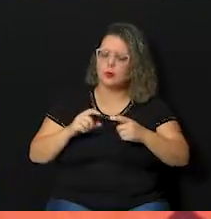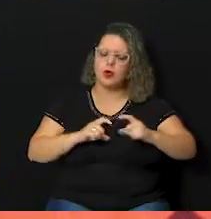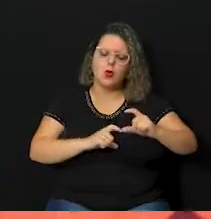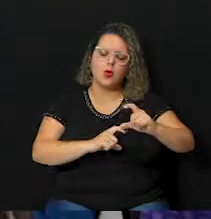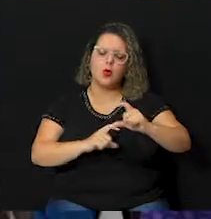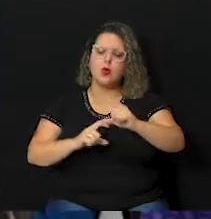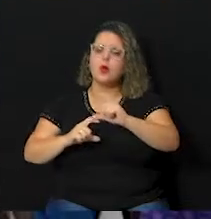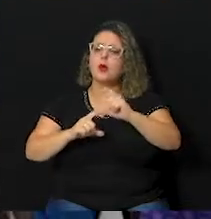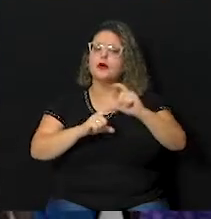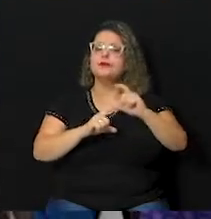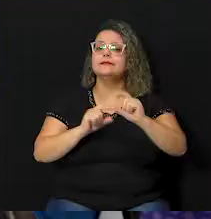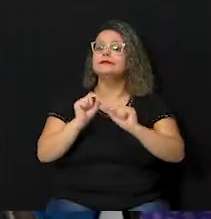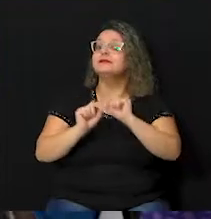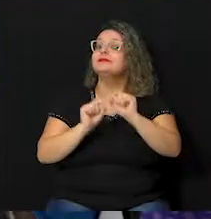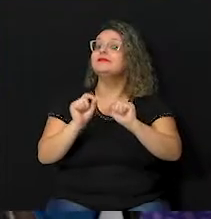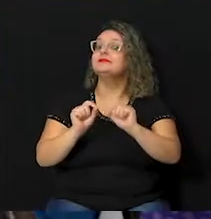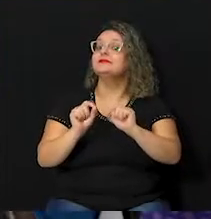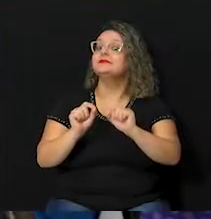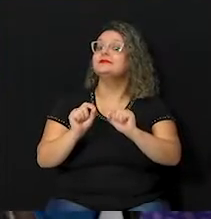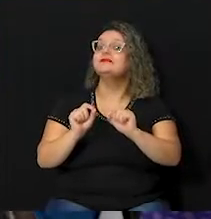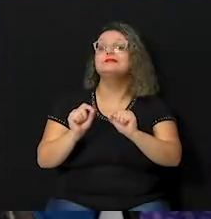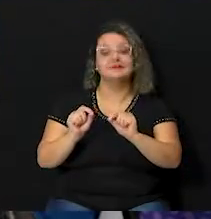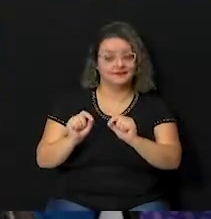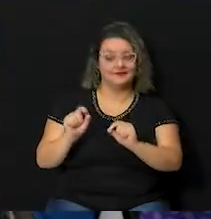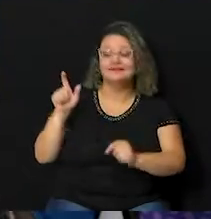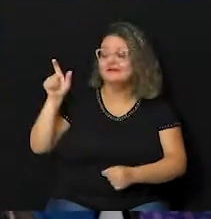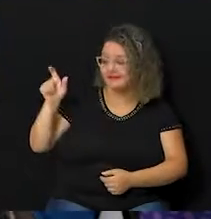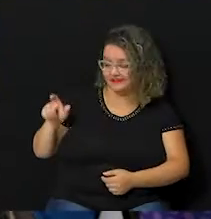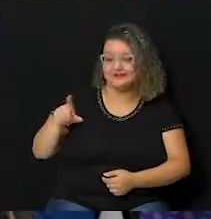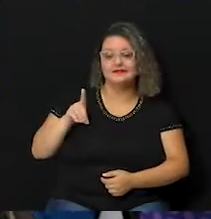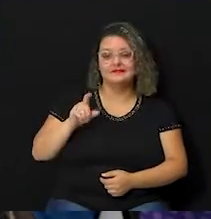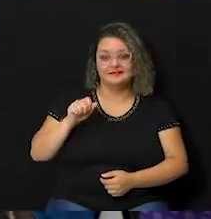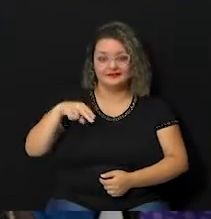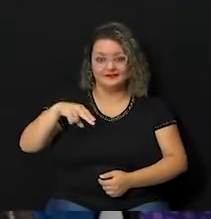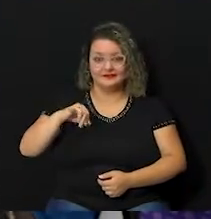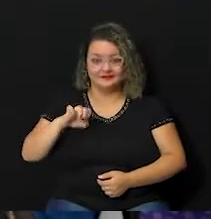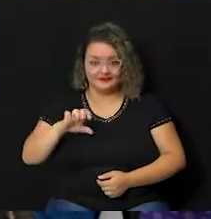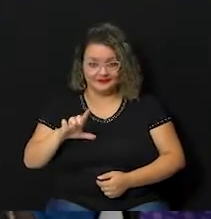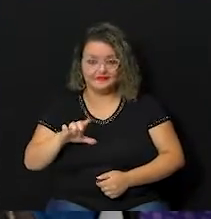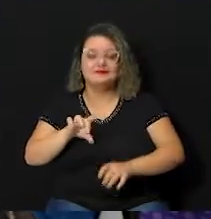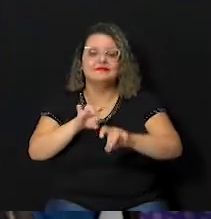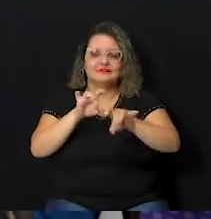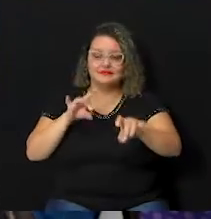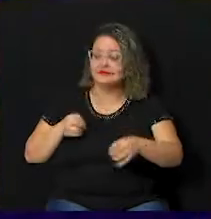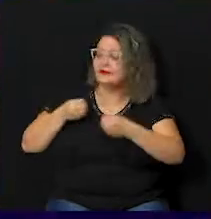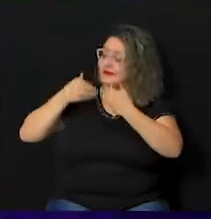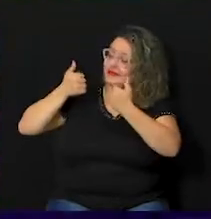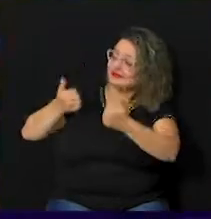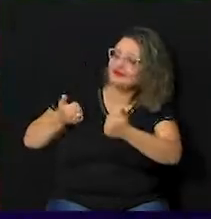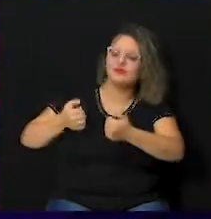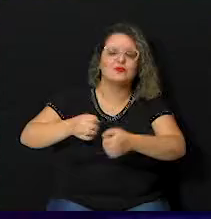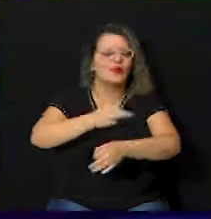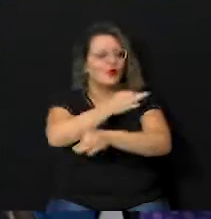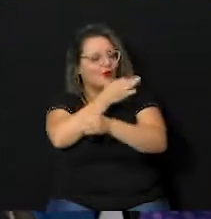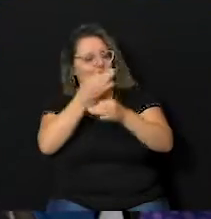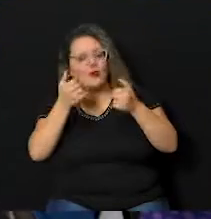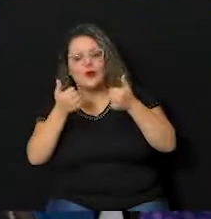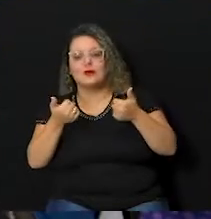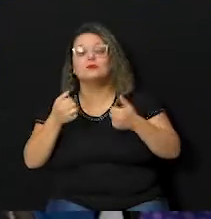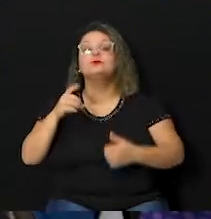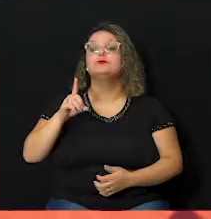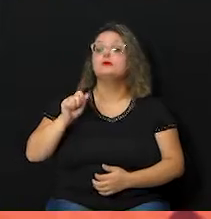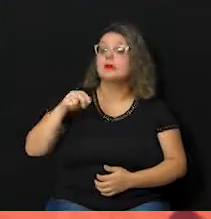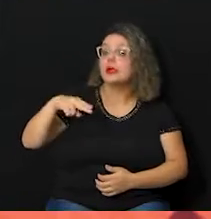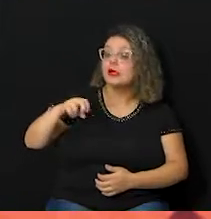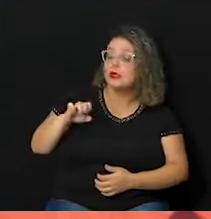quadrinho. E quem está aqui com a gente é o Daniel, que já está conectado. Daniel, tudo bem? Tudo ótimo.